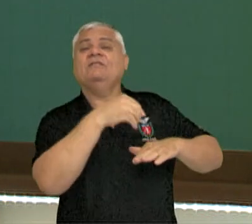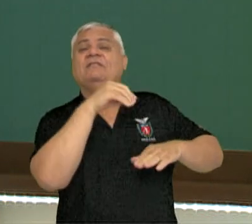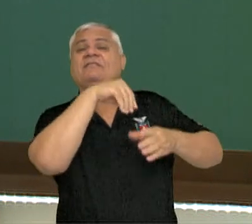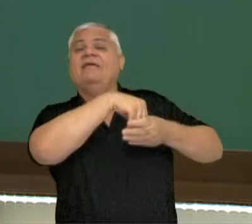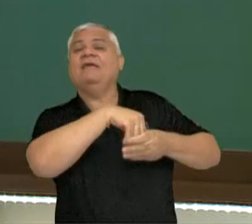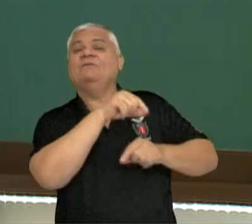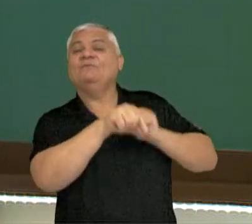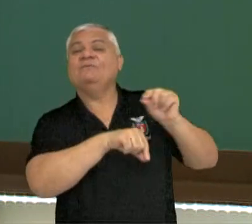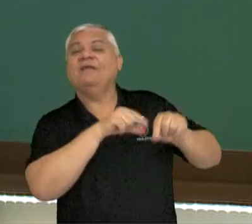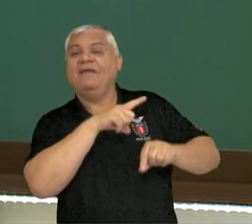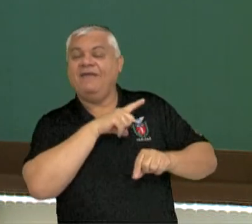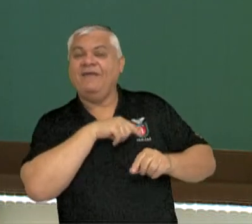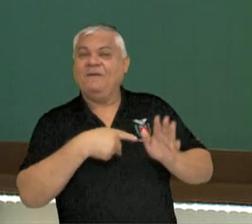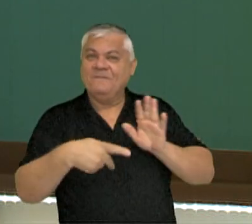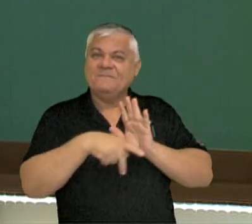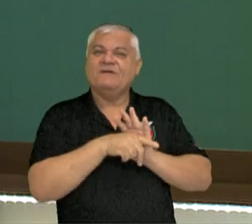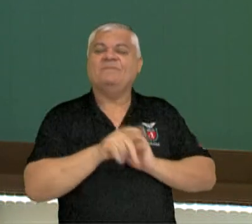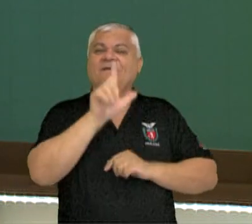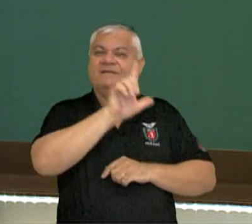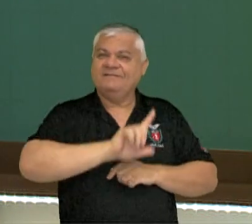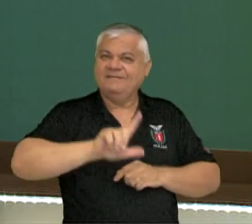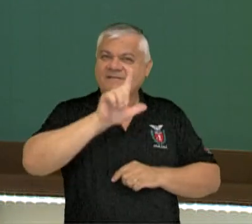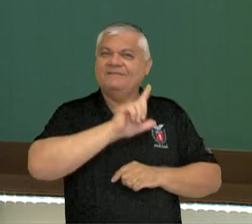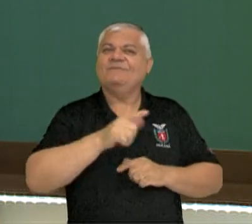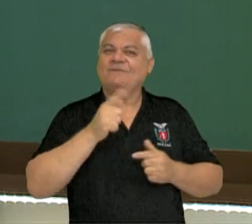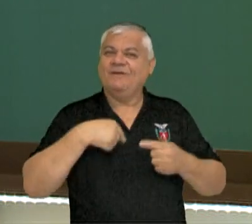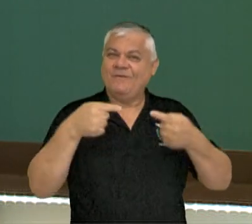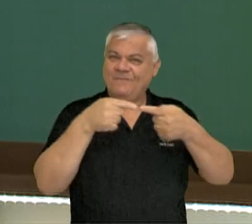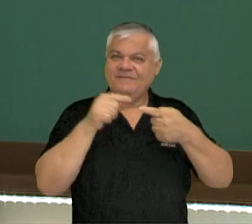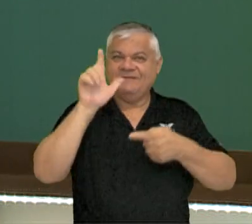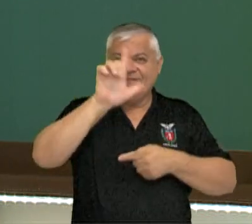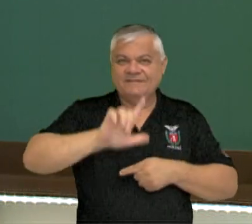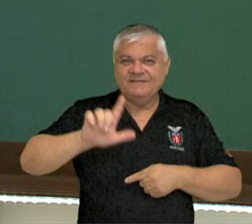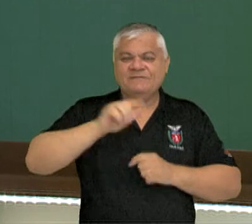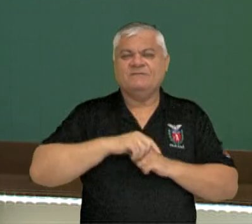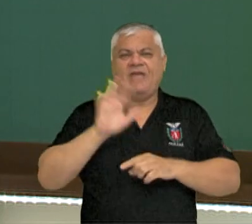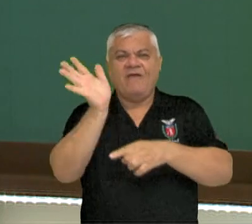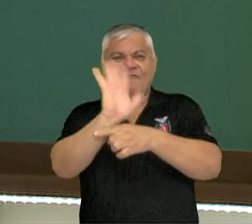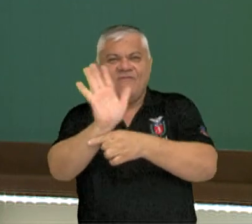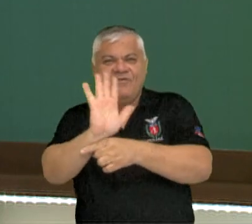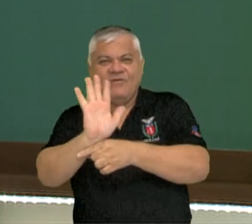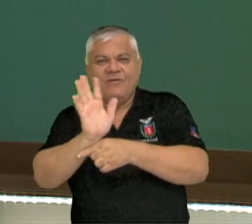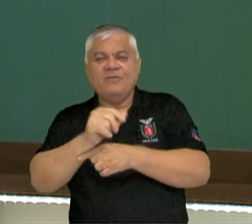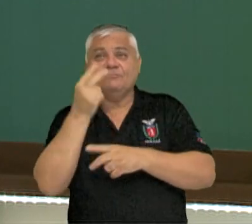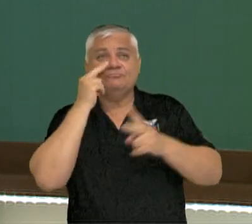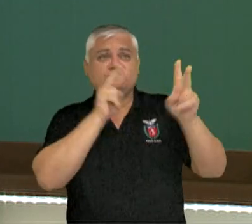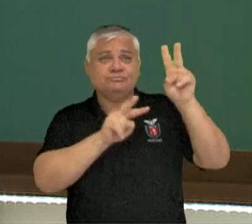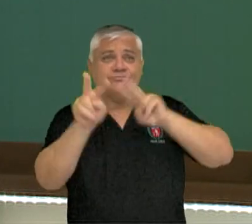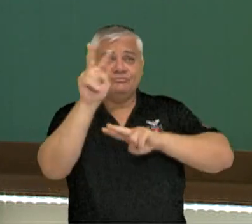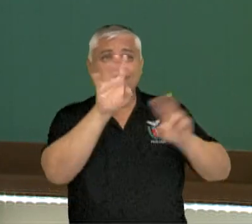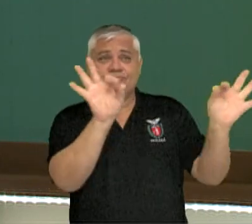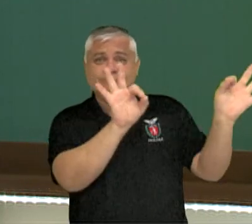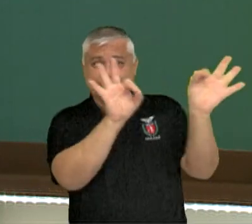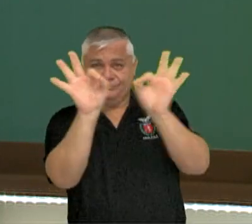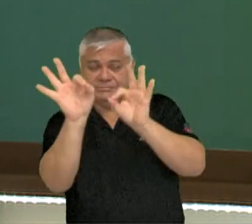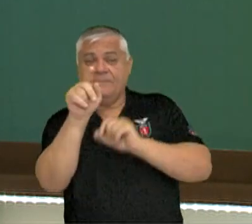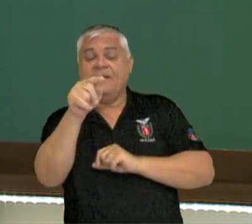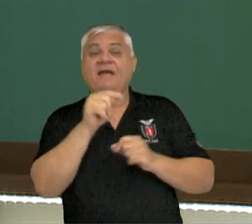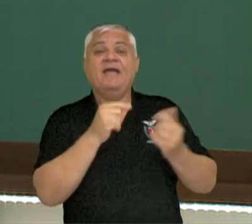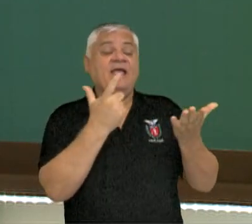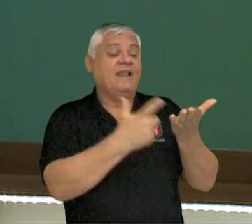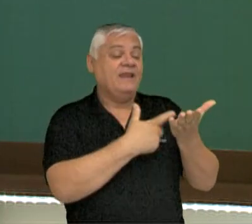parte da literatura essa imaginação também. Quando nós vemos um filme, nós temos a imagem, certo? Quando nós lemos um livro,